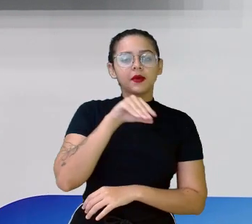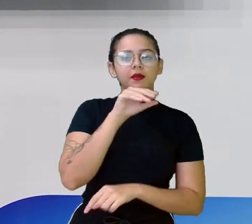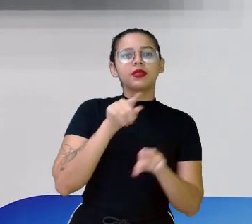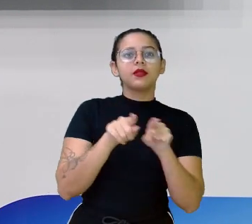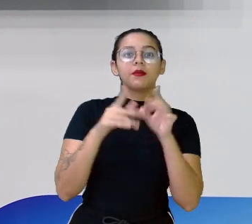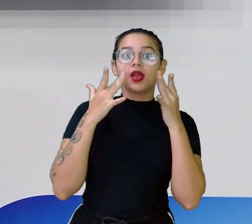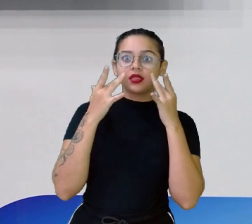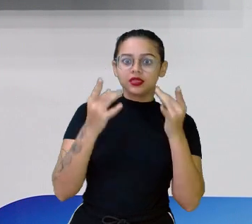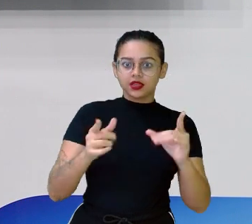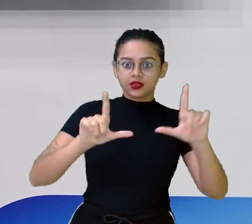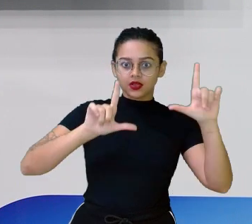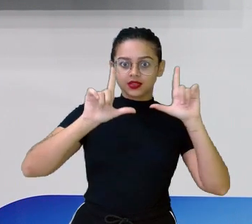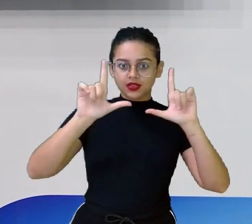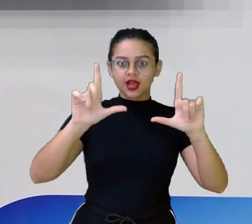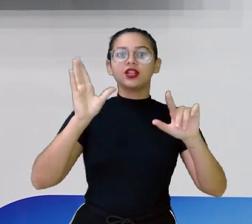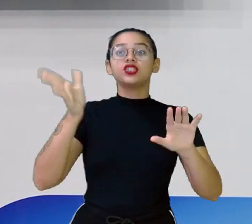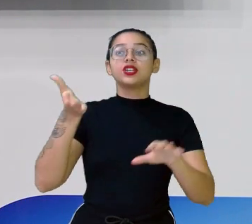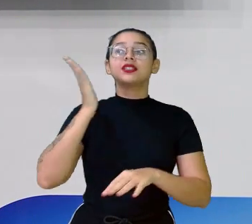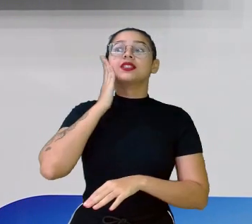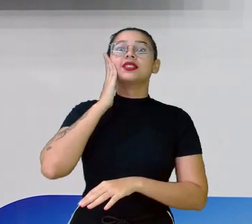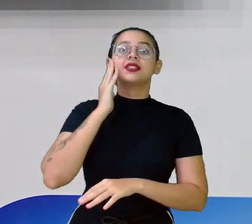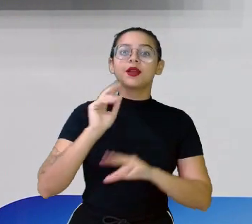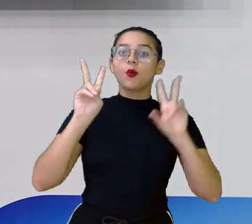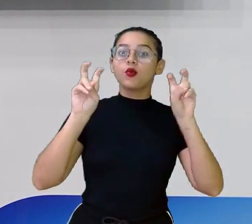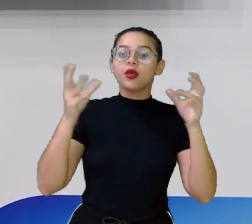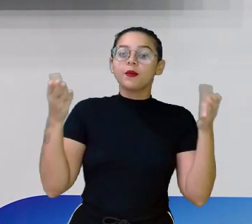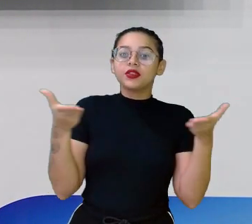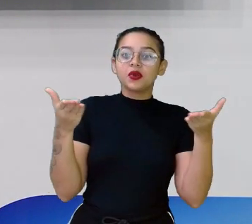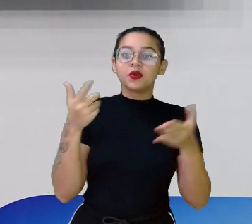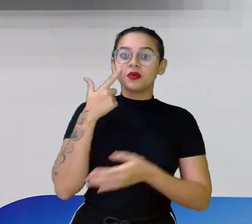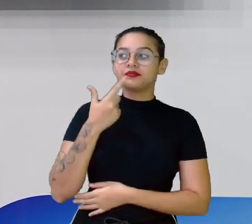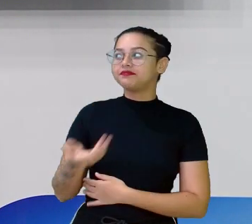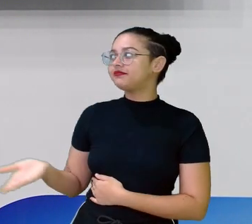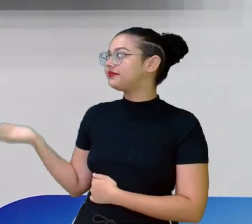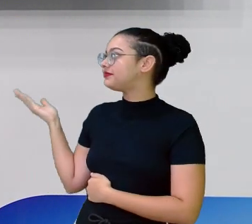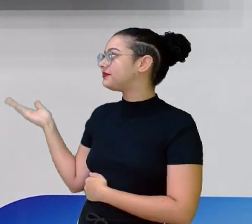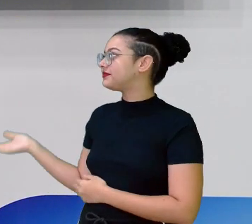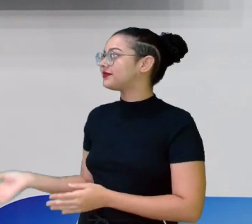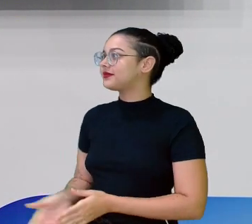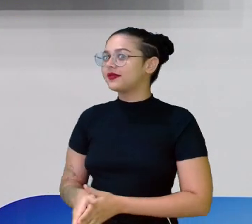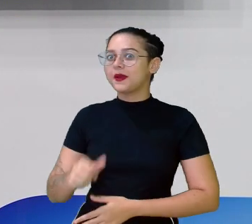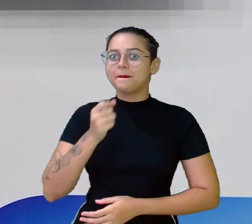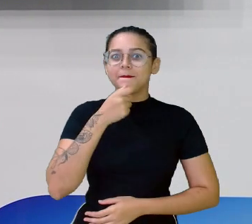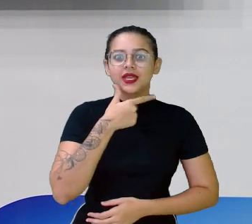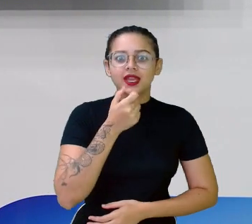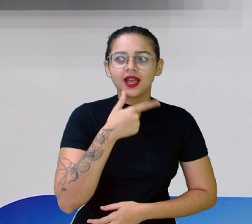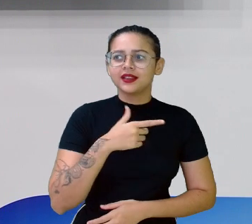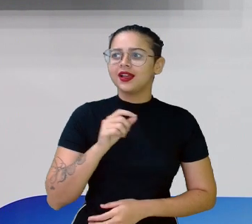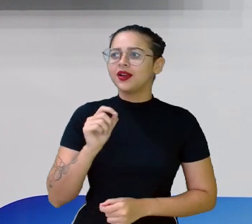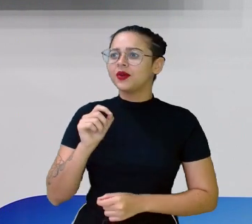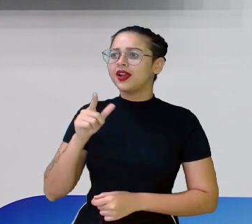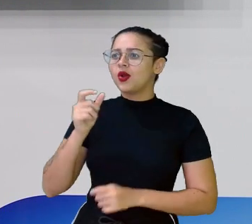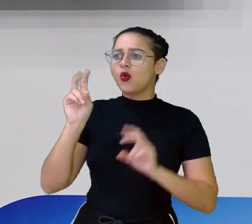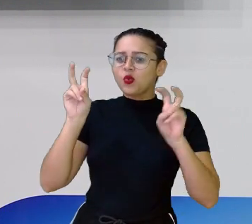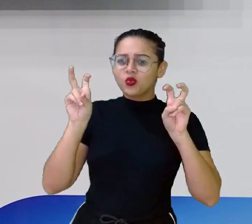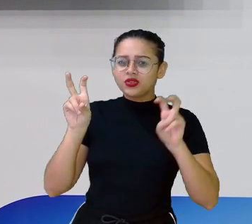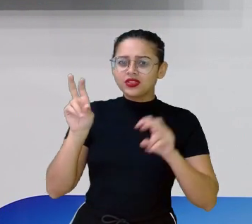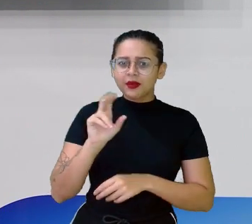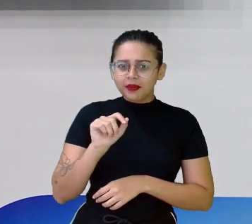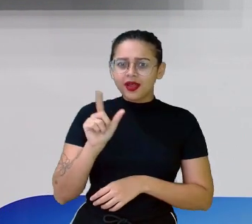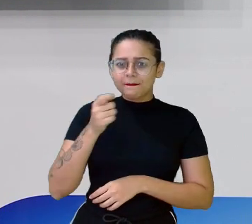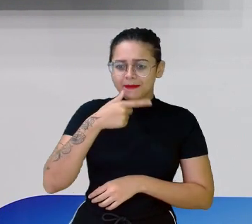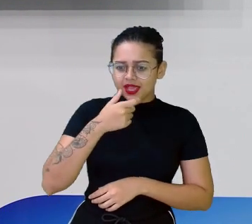já na tela, já sabe o tema de hoje. Isso mesmo, piada. Professora, é uma piada isso. Ah, o tema da aula é